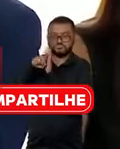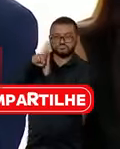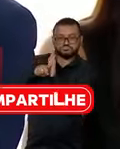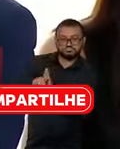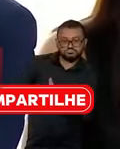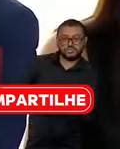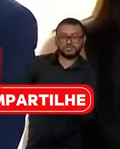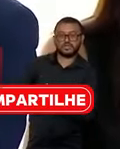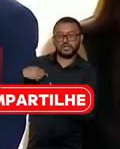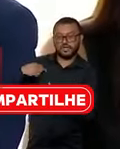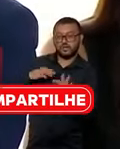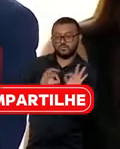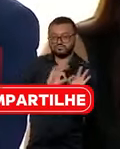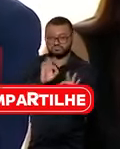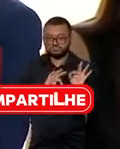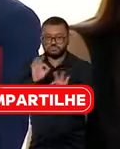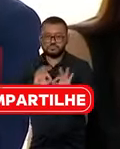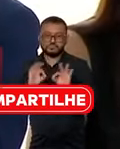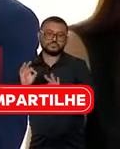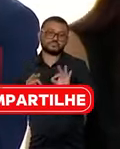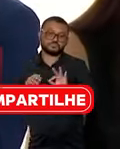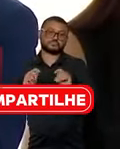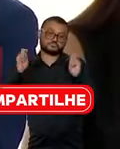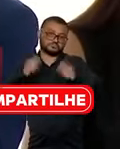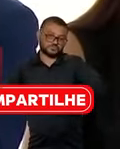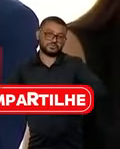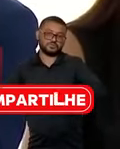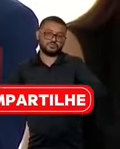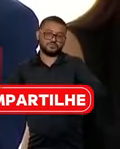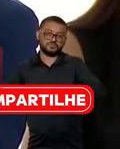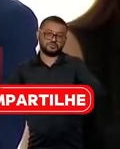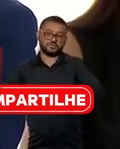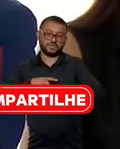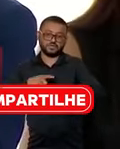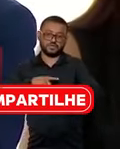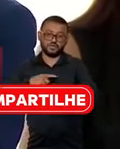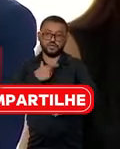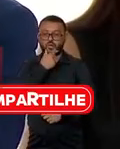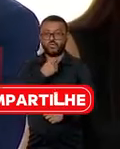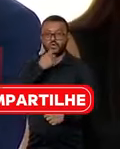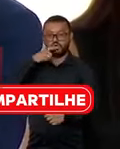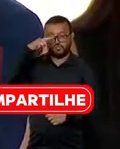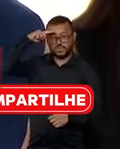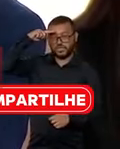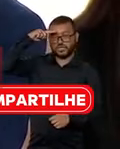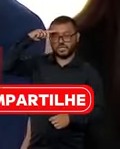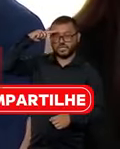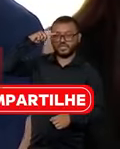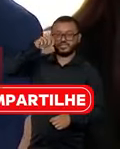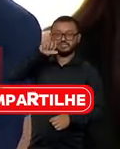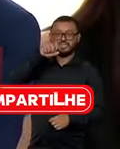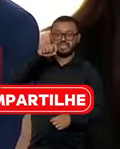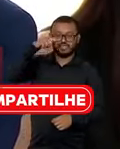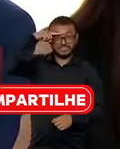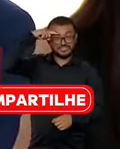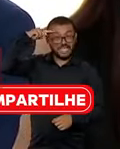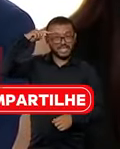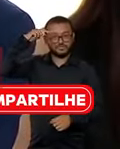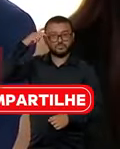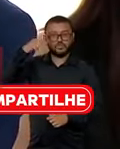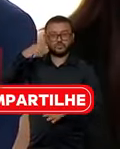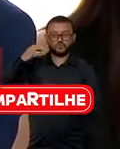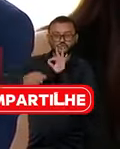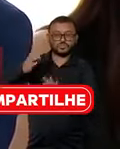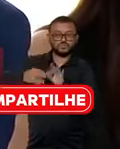o processo que pode resultar na cassação do Sérgio Moro. Eu pergunto ao senhor, como é que o